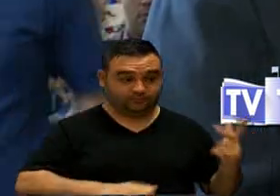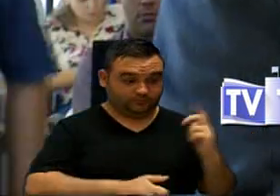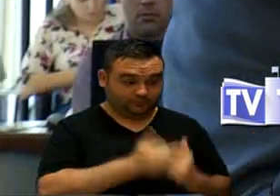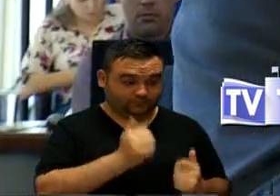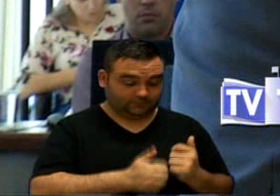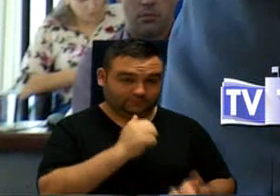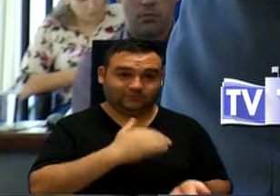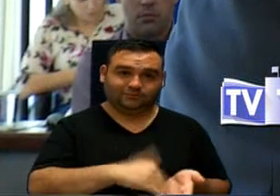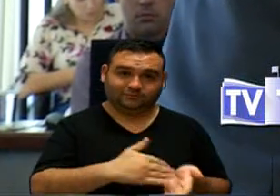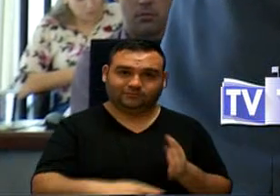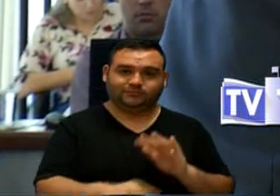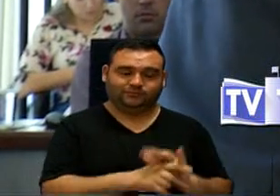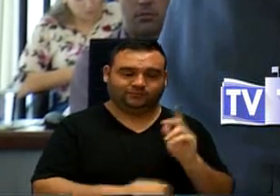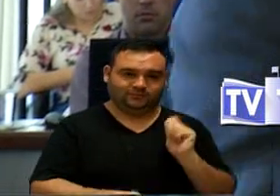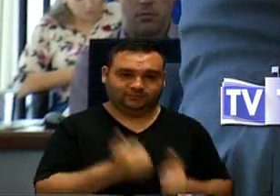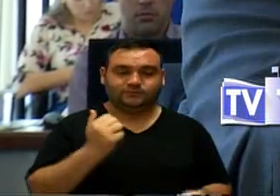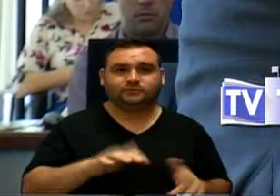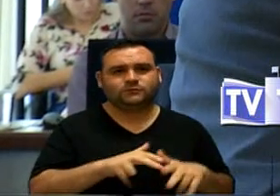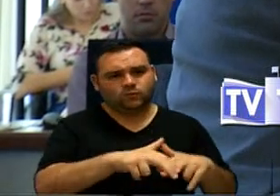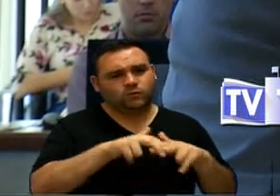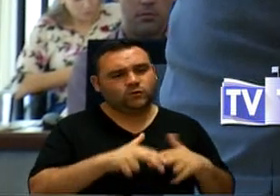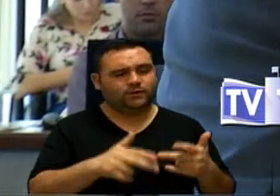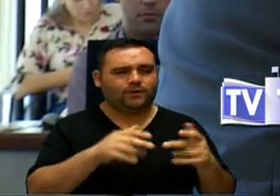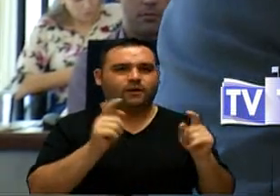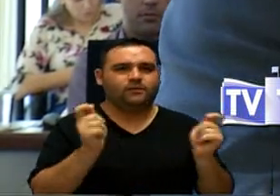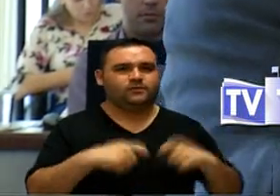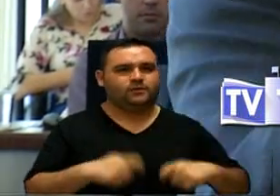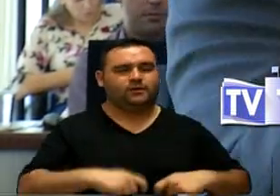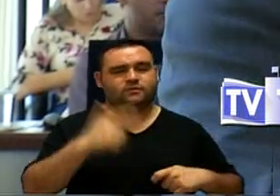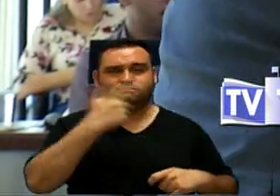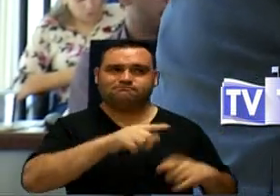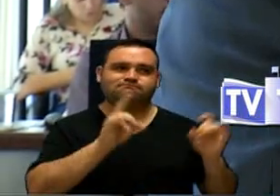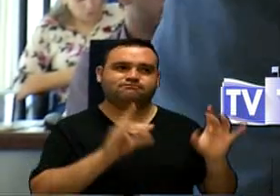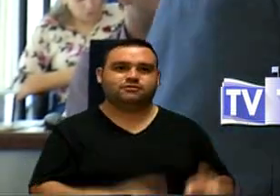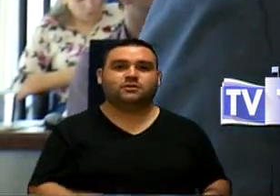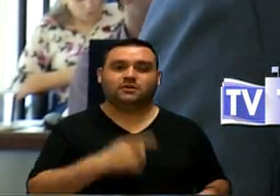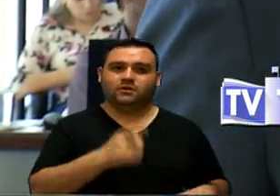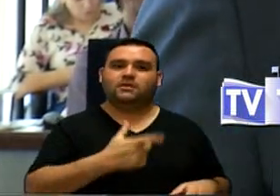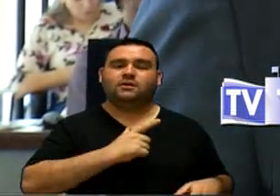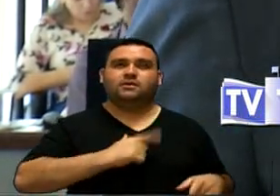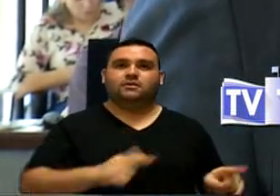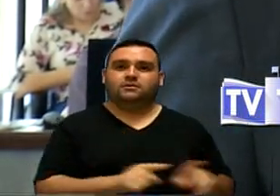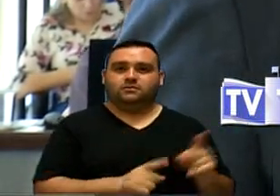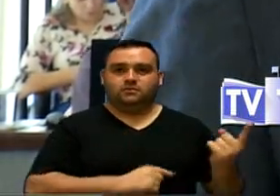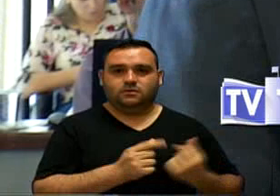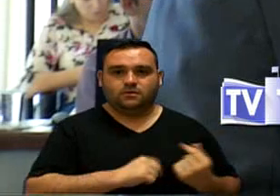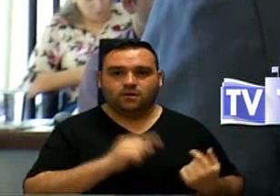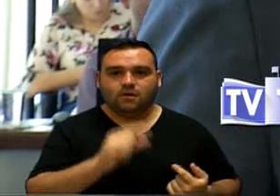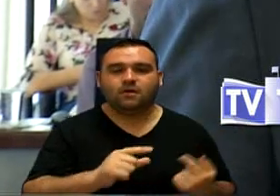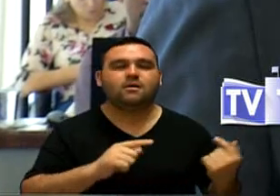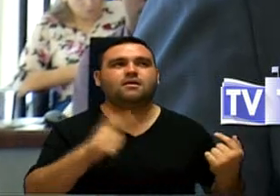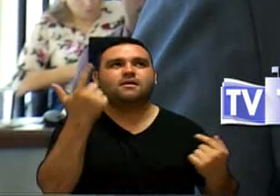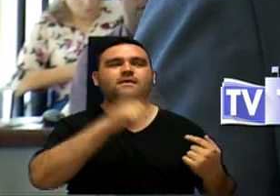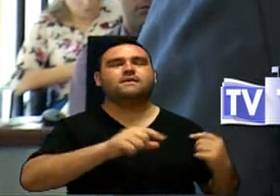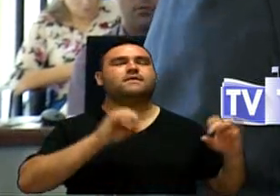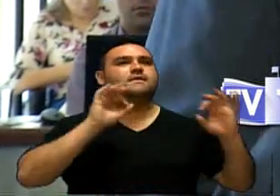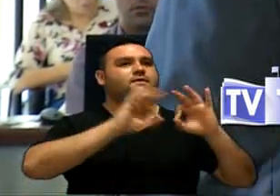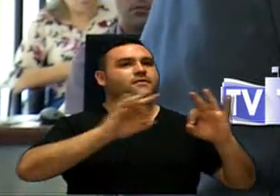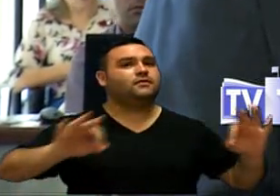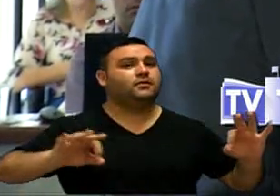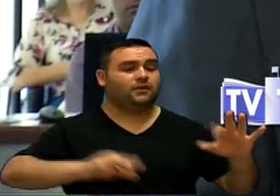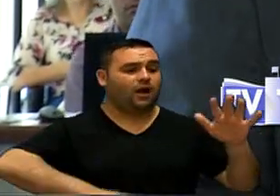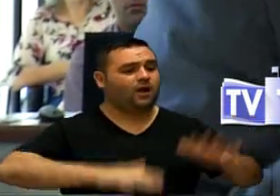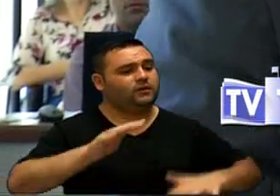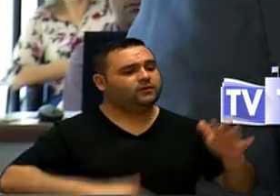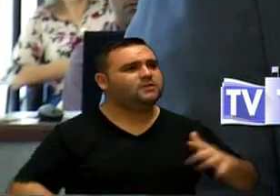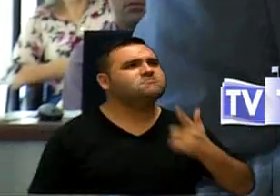na secretaria de esporte. Por isso que tem dado certo. Vossa Excelência, mesmo com pouco recurso, tem dado um show. E muitas